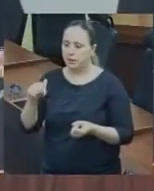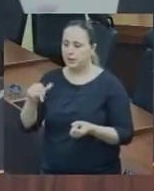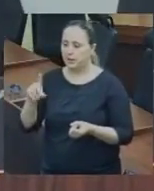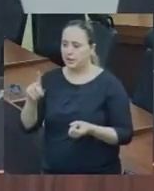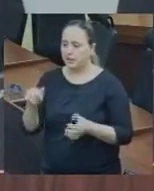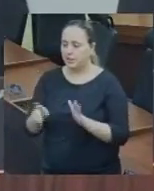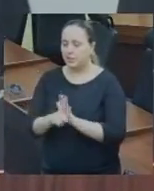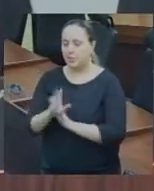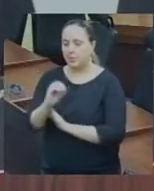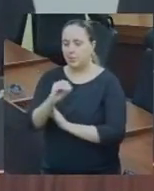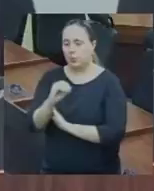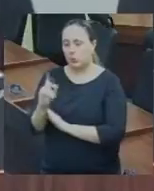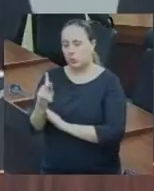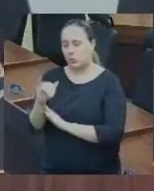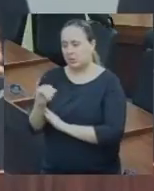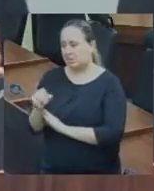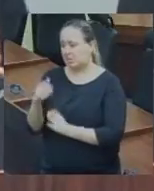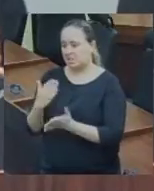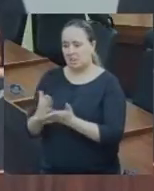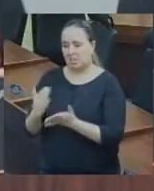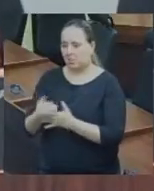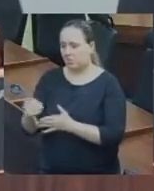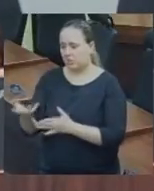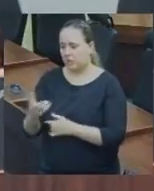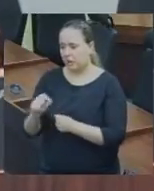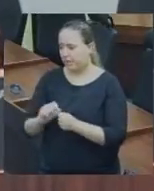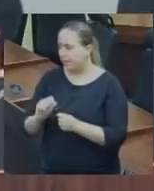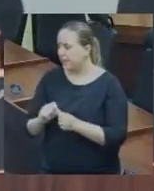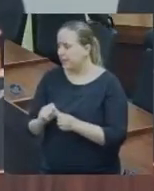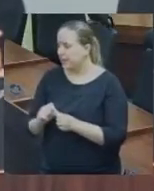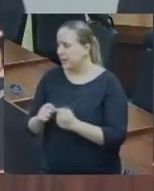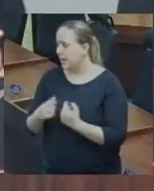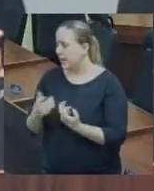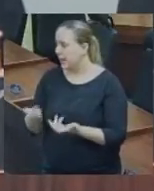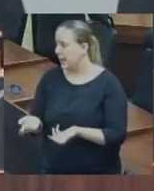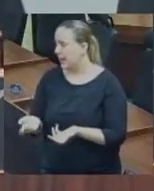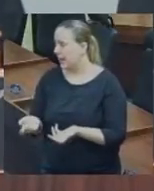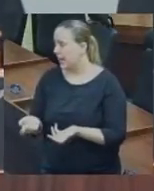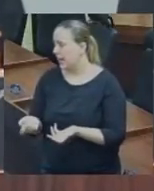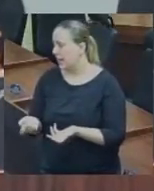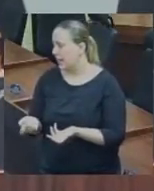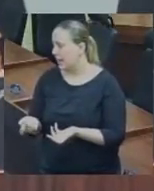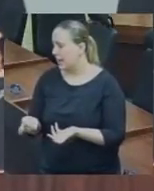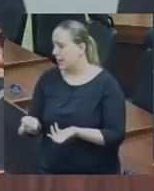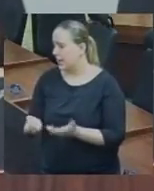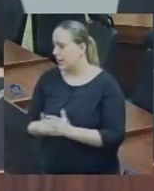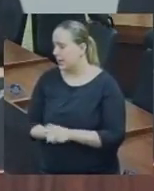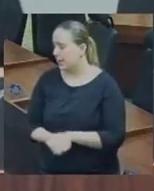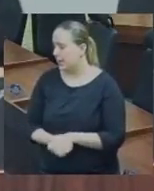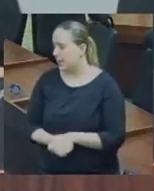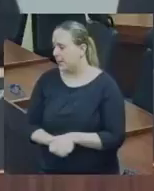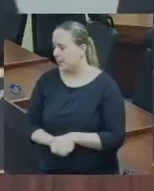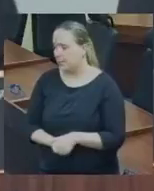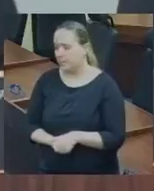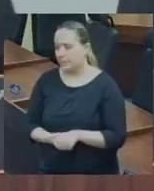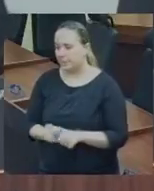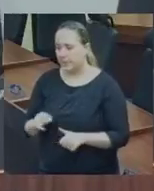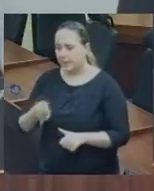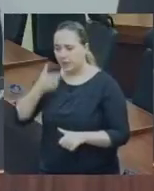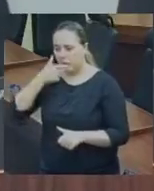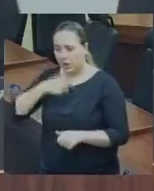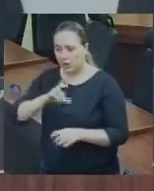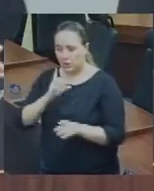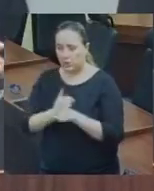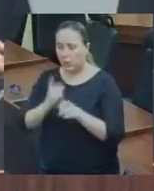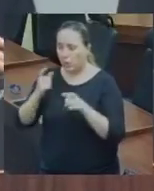ver com o que você quer fazer é e e é é a até você conseguir descobrir